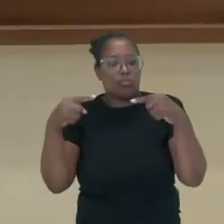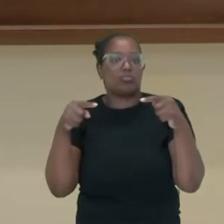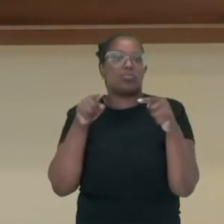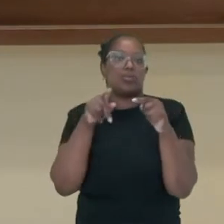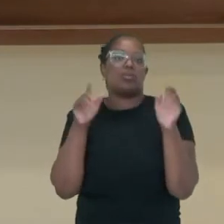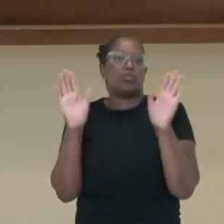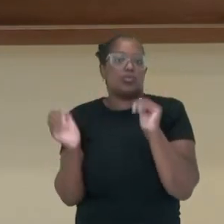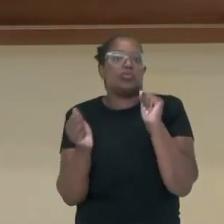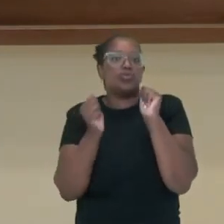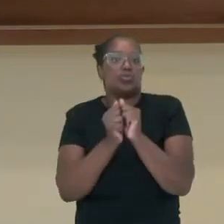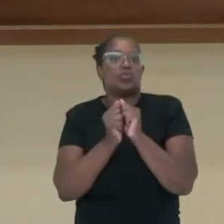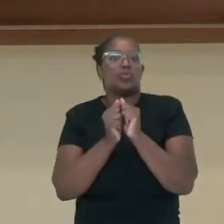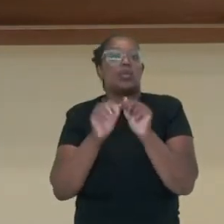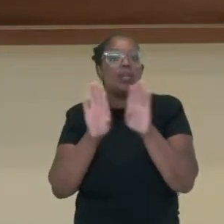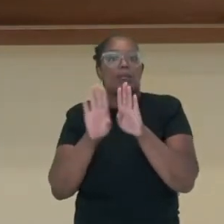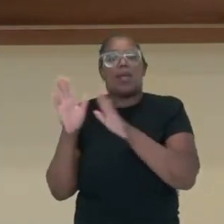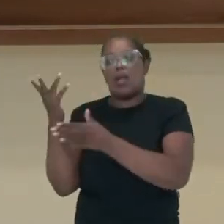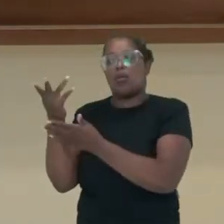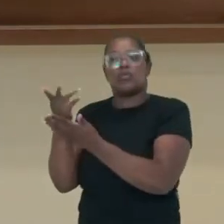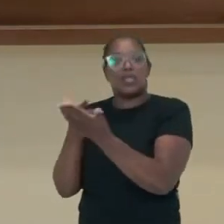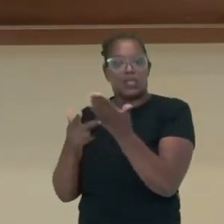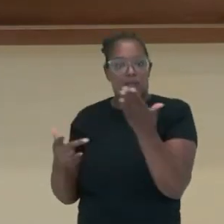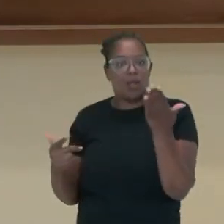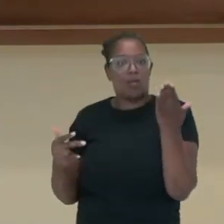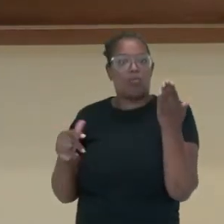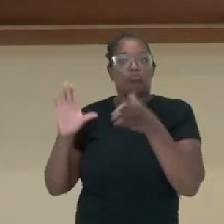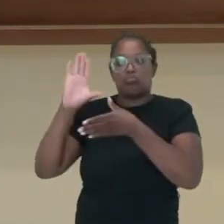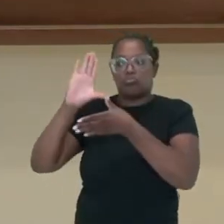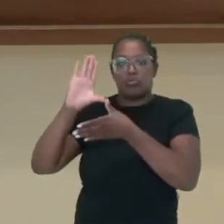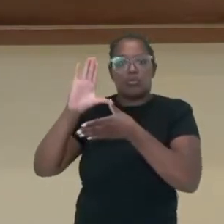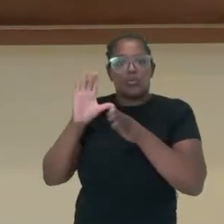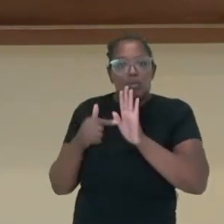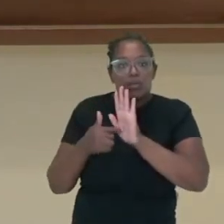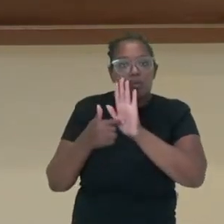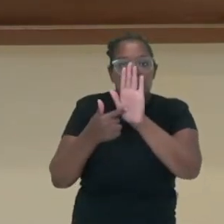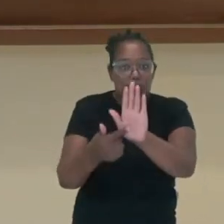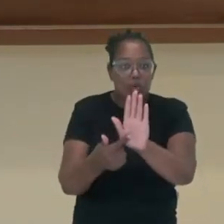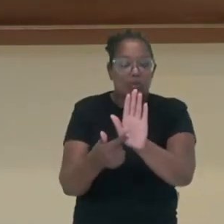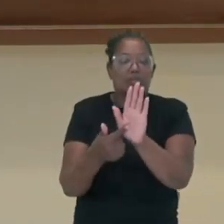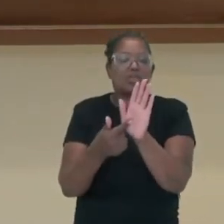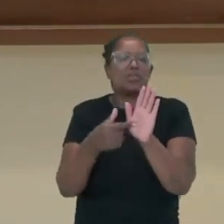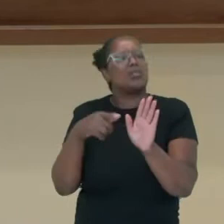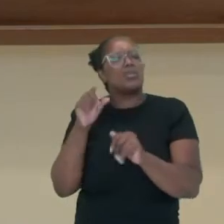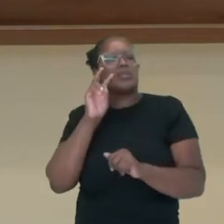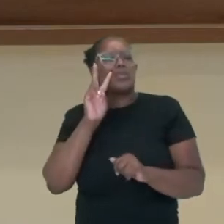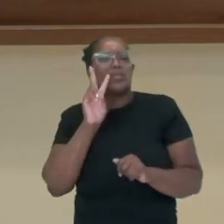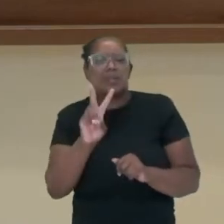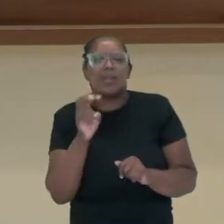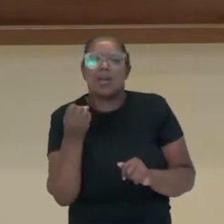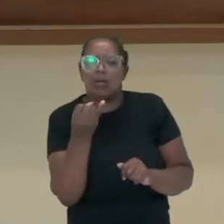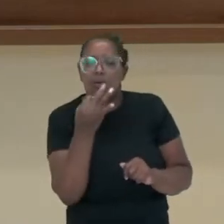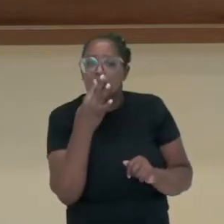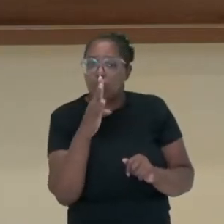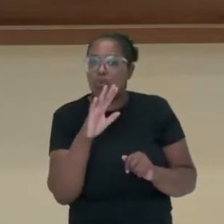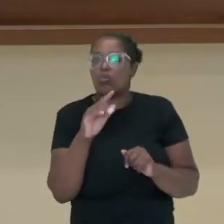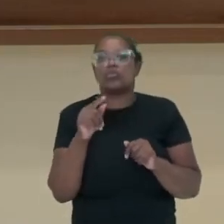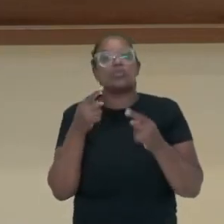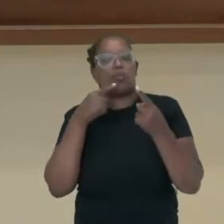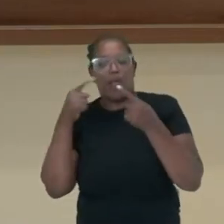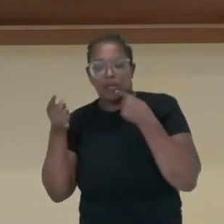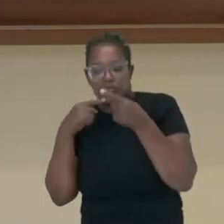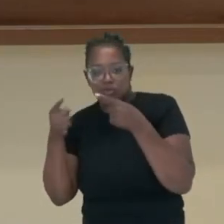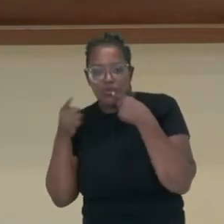permanência capitalista. É um mapa bem interessante, onde você percebe que alguns, logicamente, entram na discussão